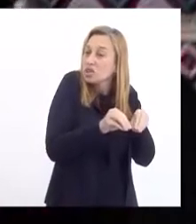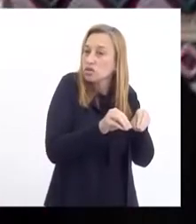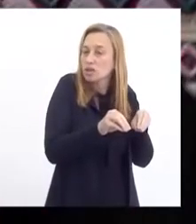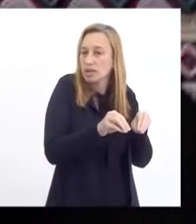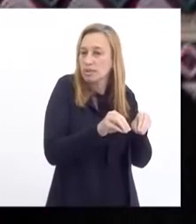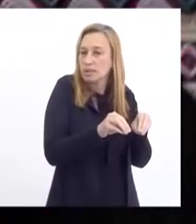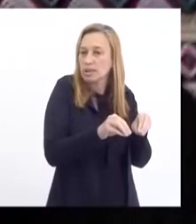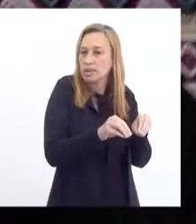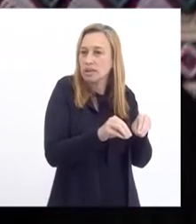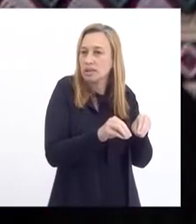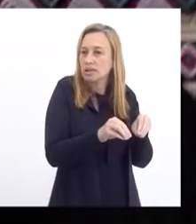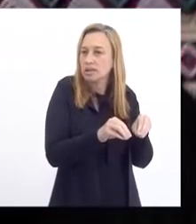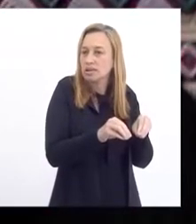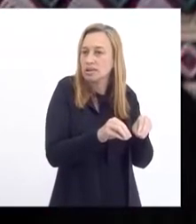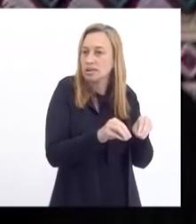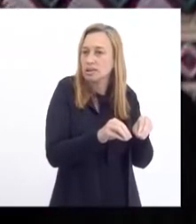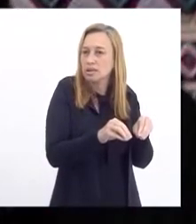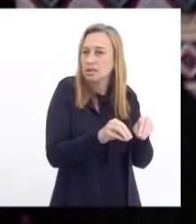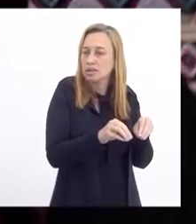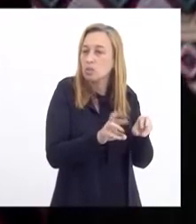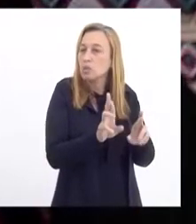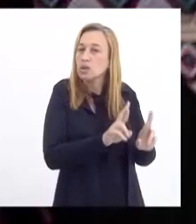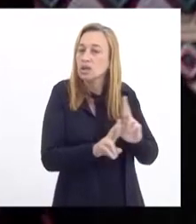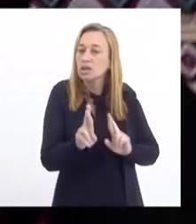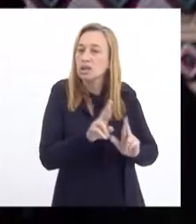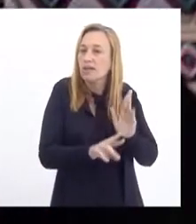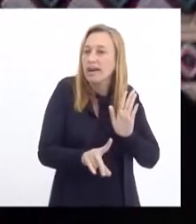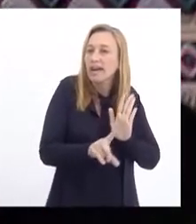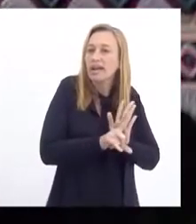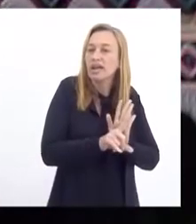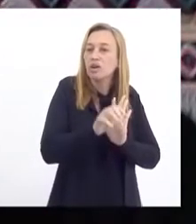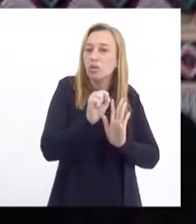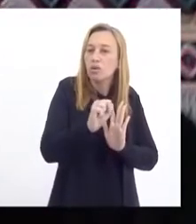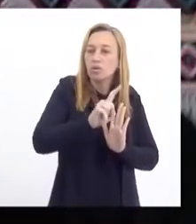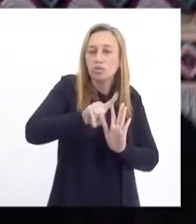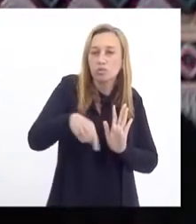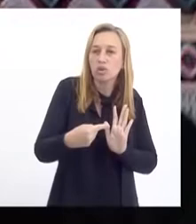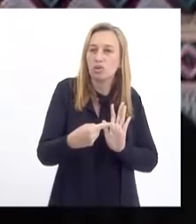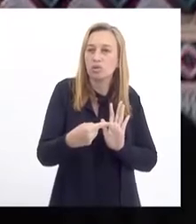prejudicabilidade em relação à Lei